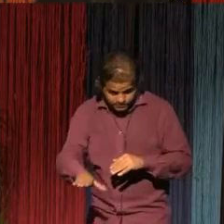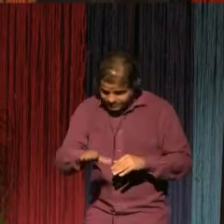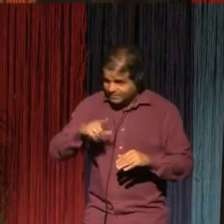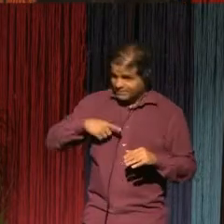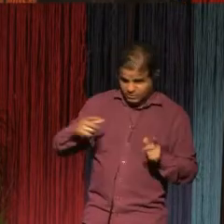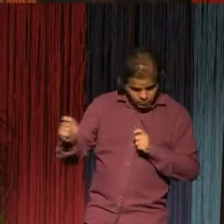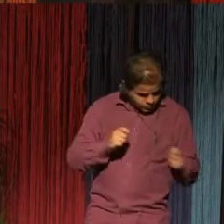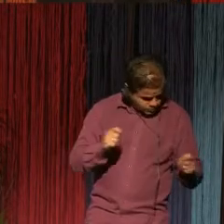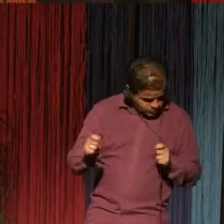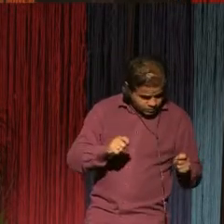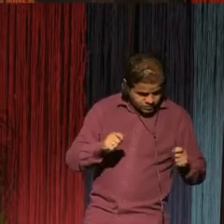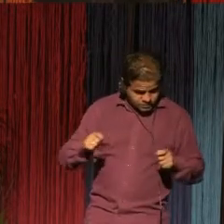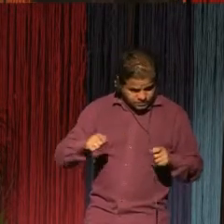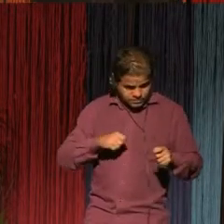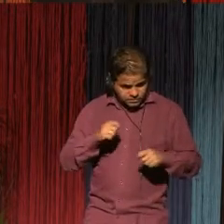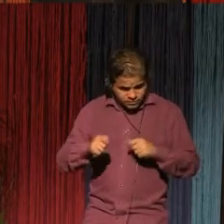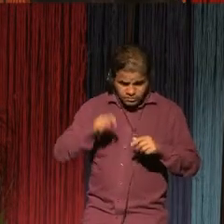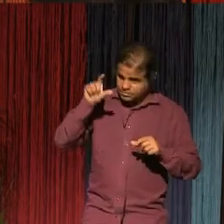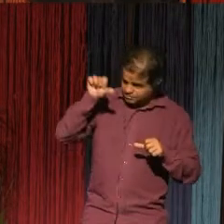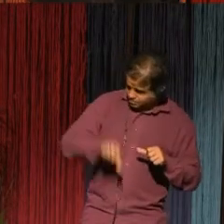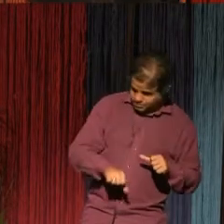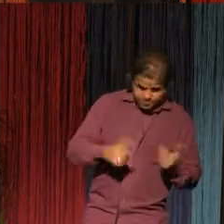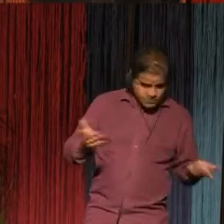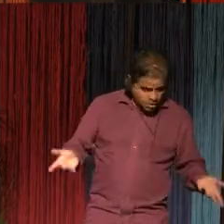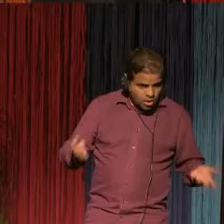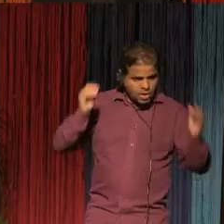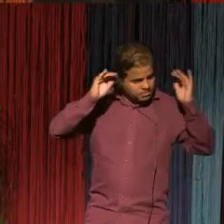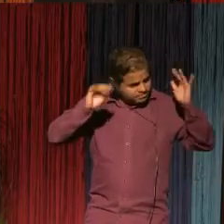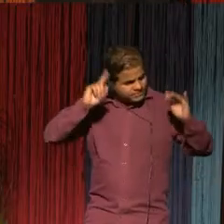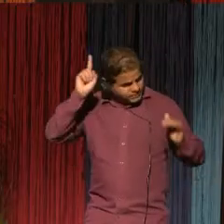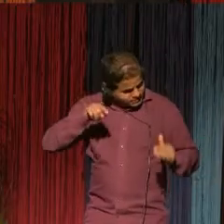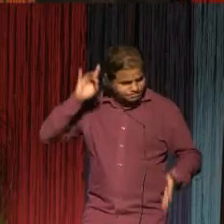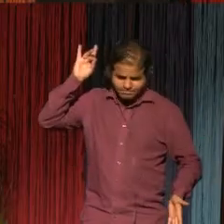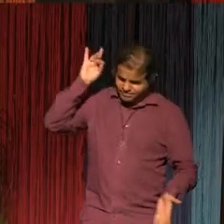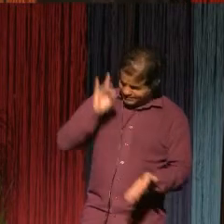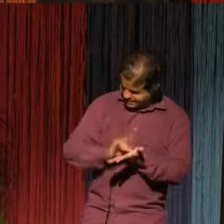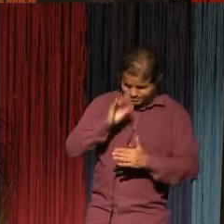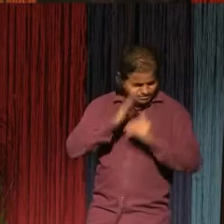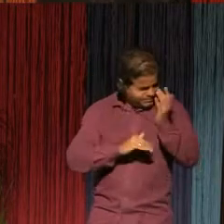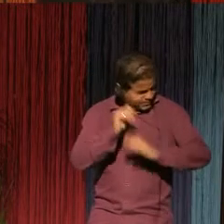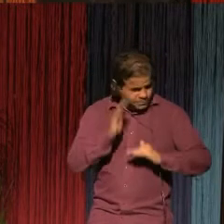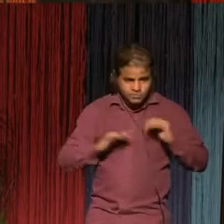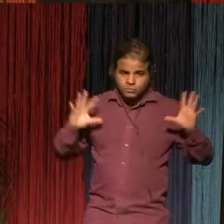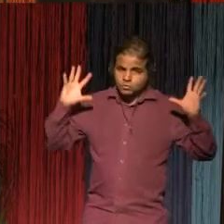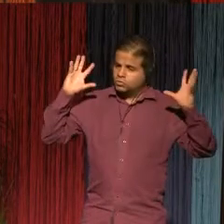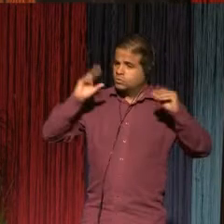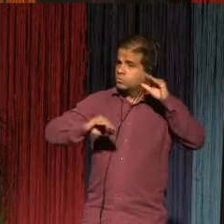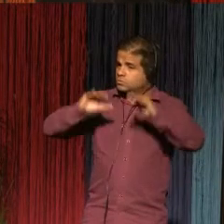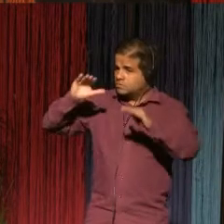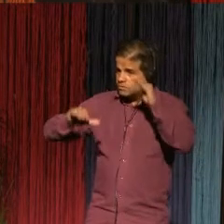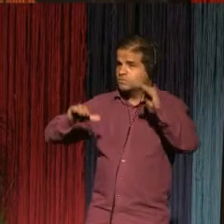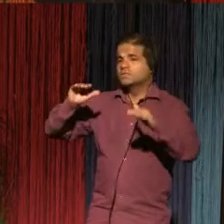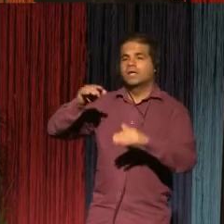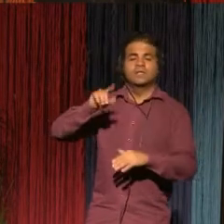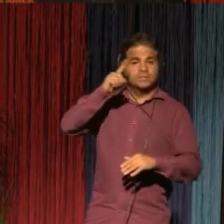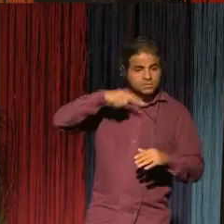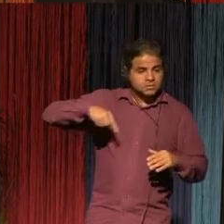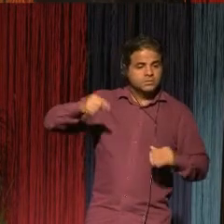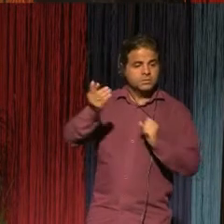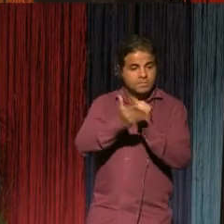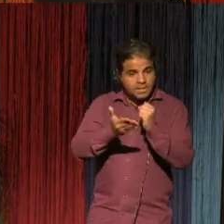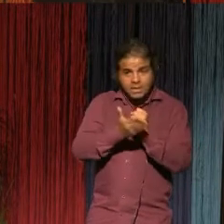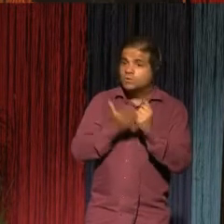tinham um controle inibitório pior. Isso é verdade para praticamente todas as variáveis sob o sol. É baseado